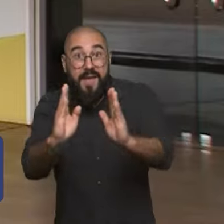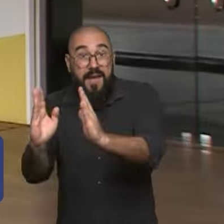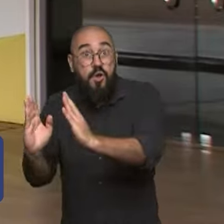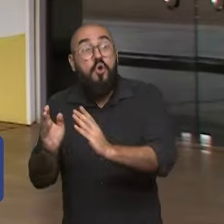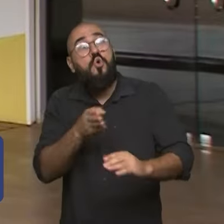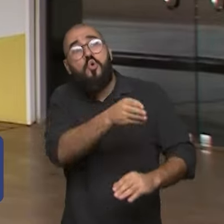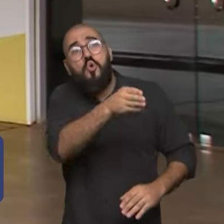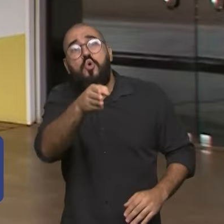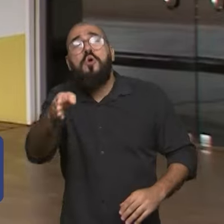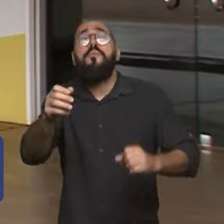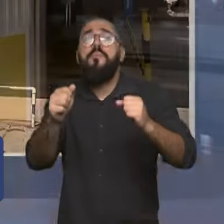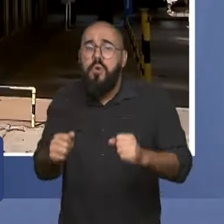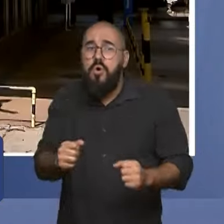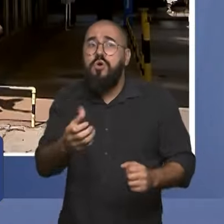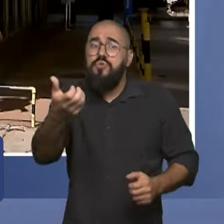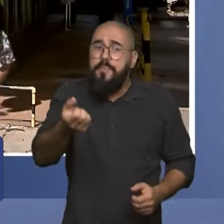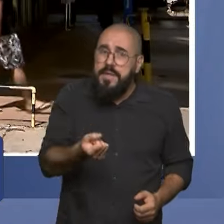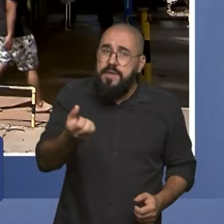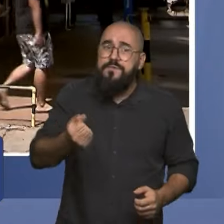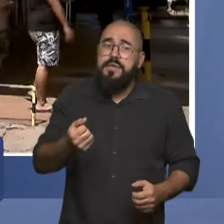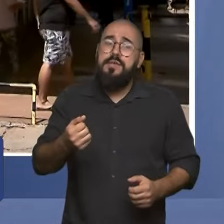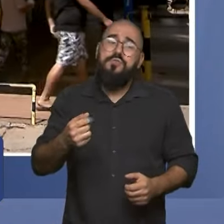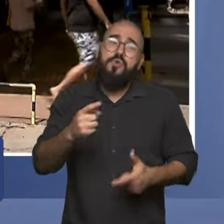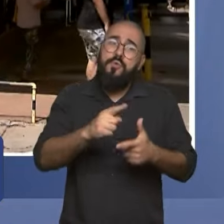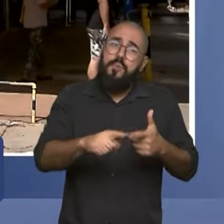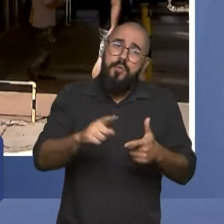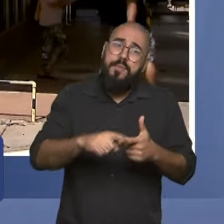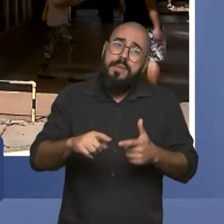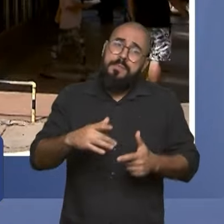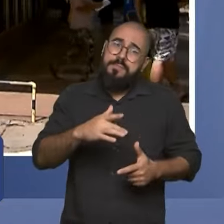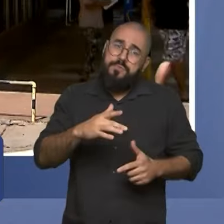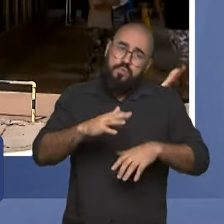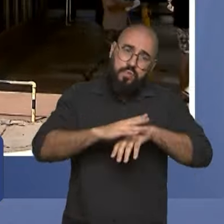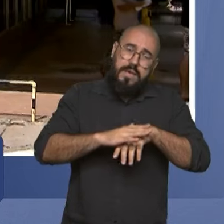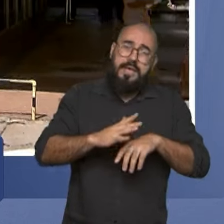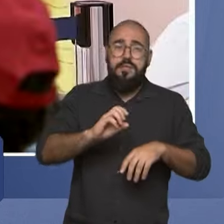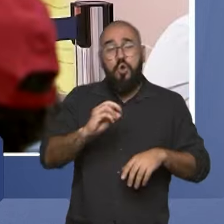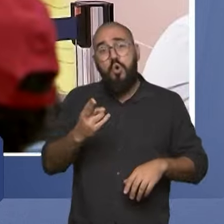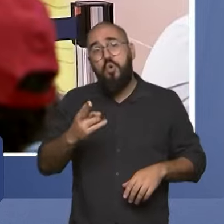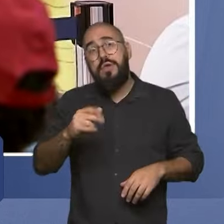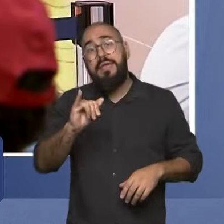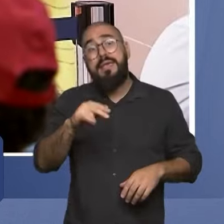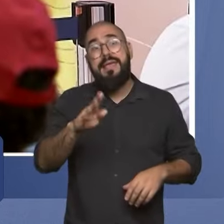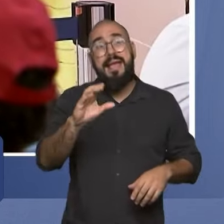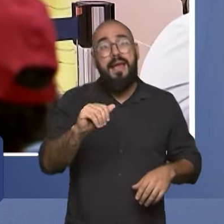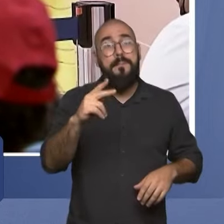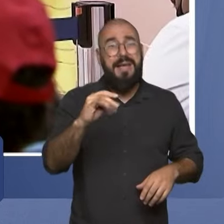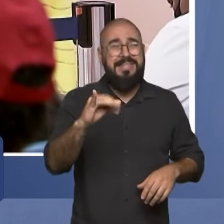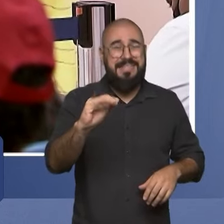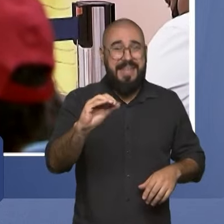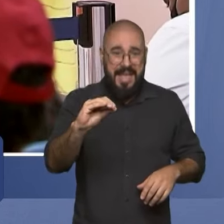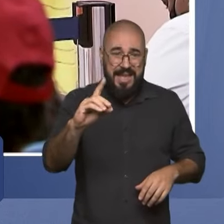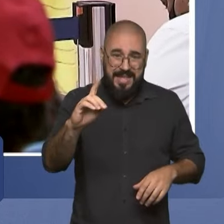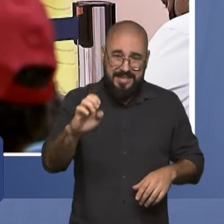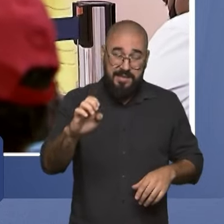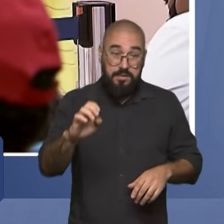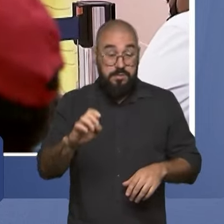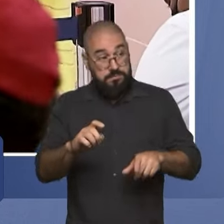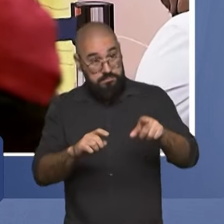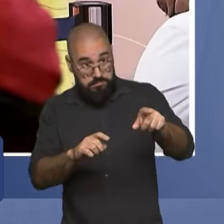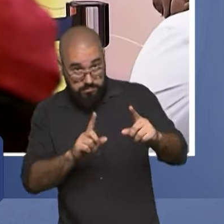incapacidade temporária. A ampliação do programa Balcão Cidadão foi assinada nesta segunda-feira. Na agência, o funcionário